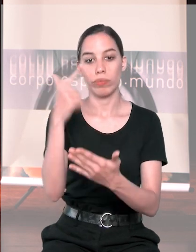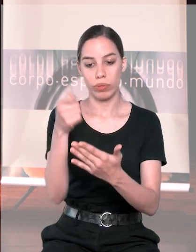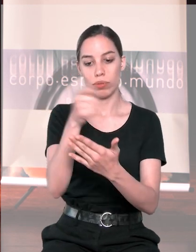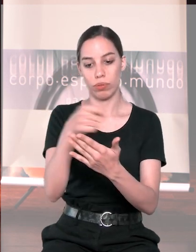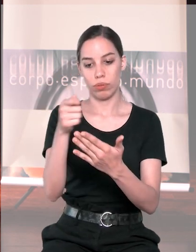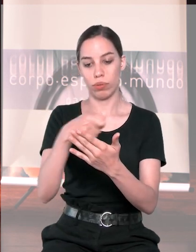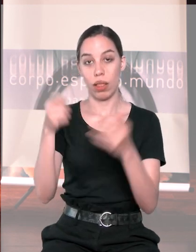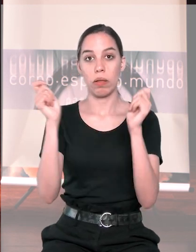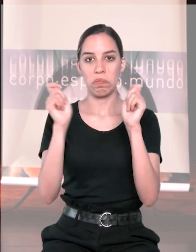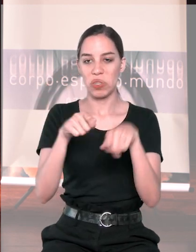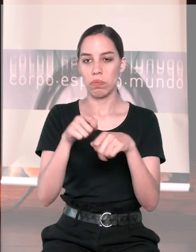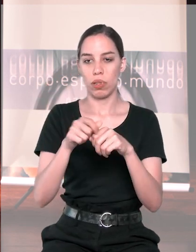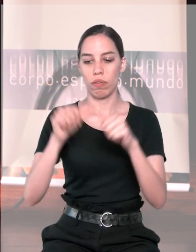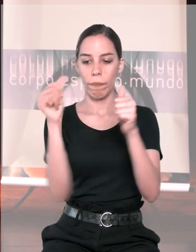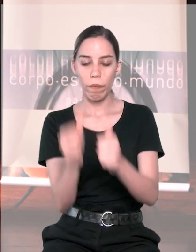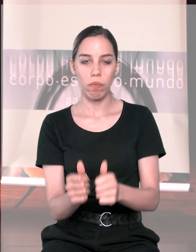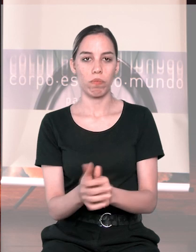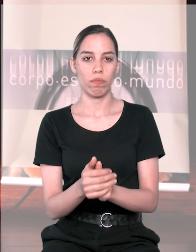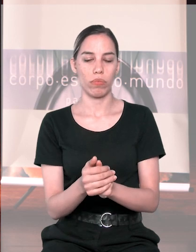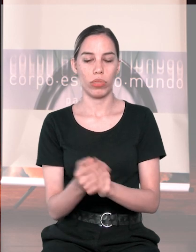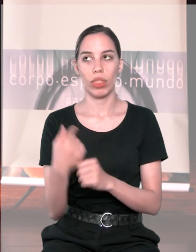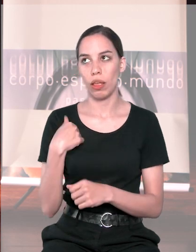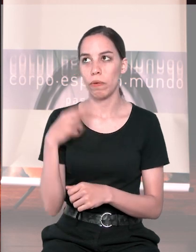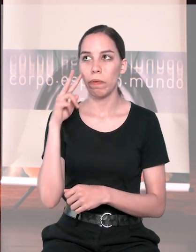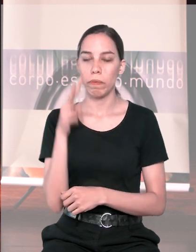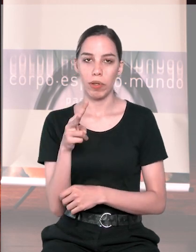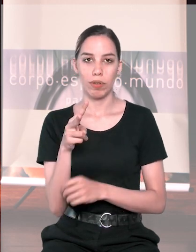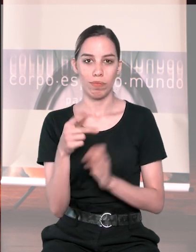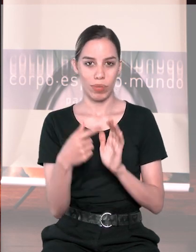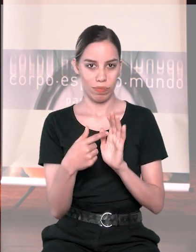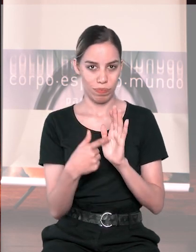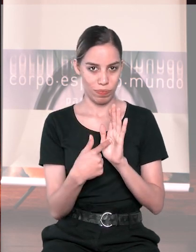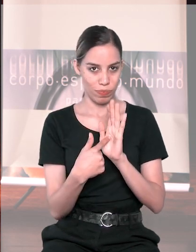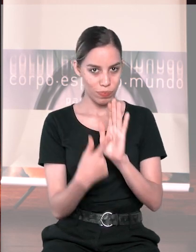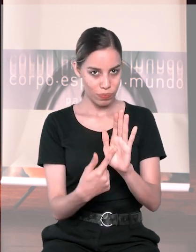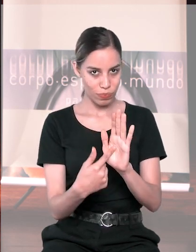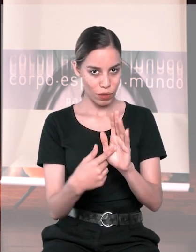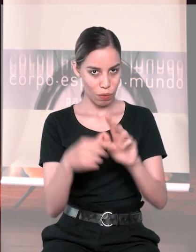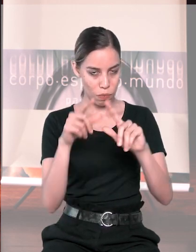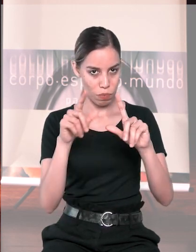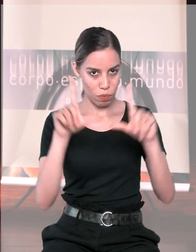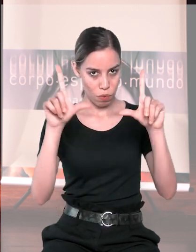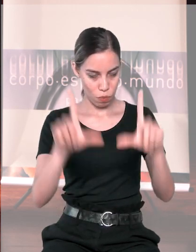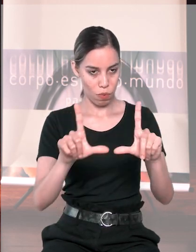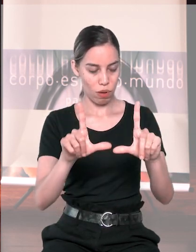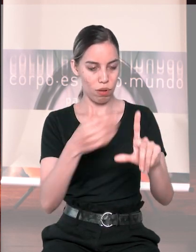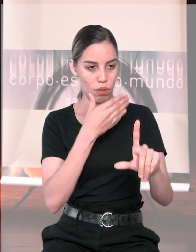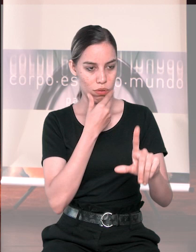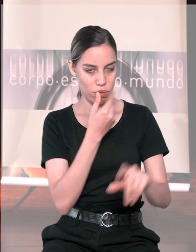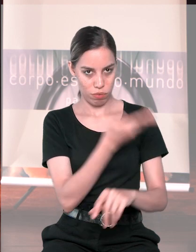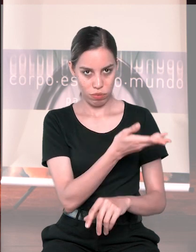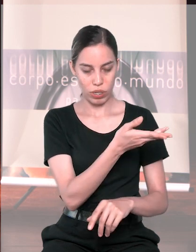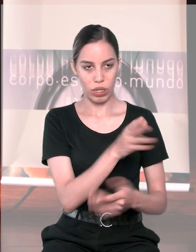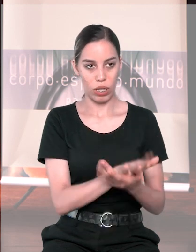as possibilidades de uma forma. Eu vi uma exposição extraordinária sobre um quadro do Leonardo da Vinci que está no Louvre, que se chama A